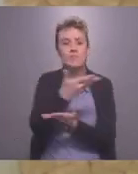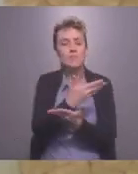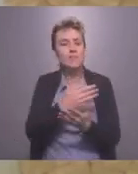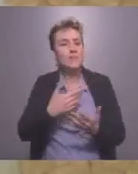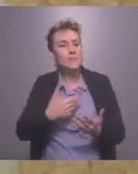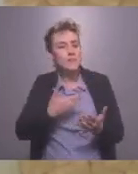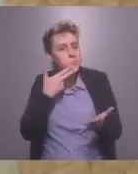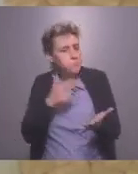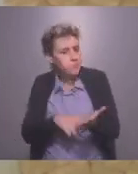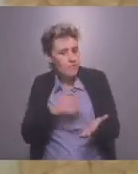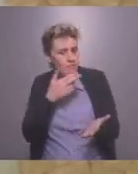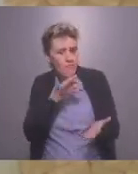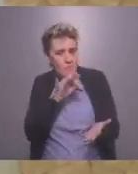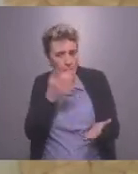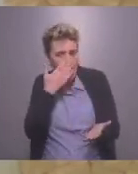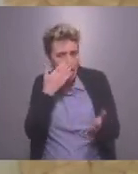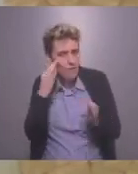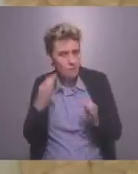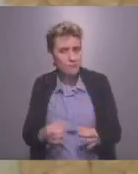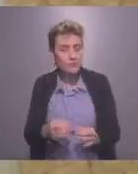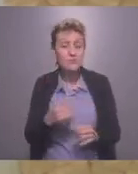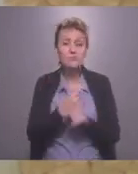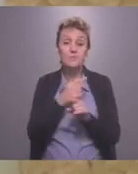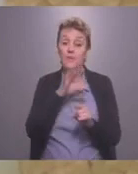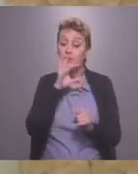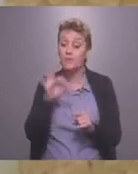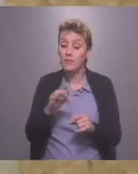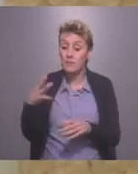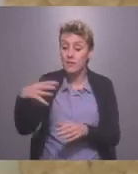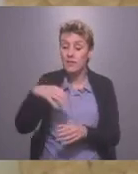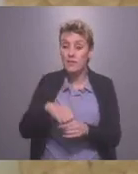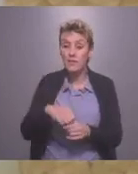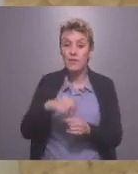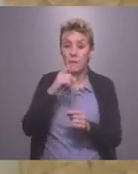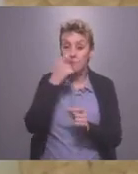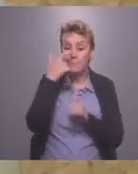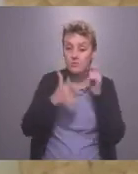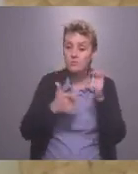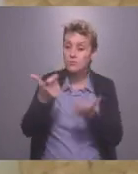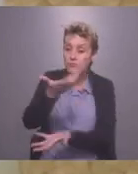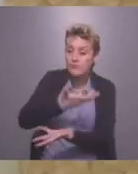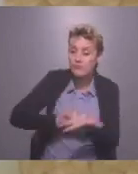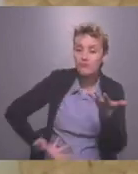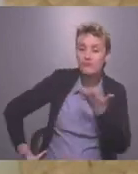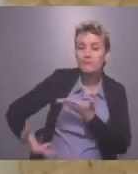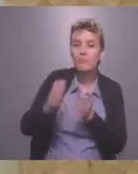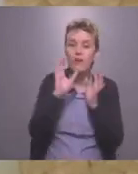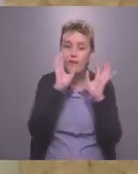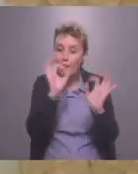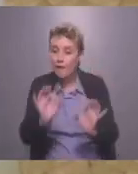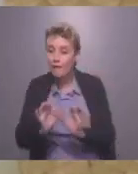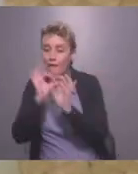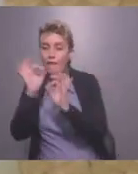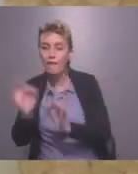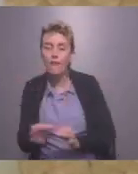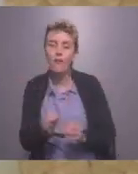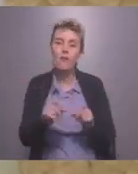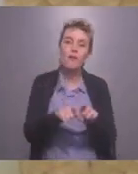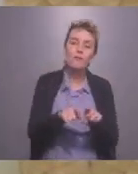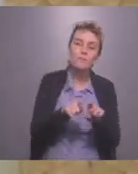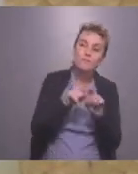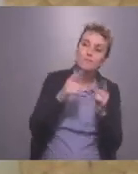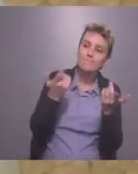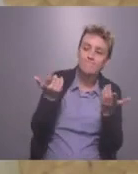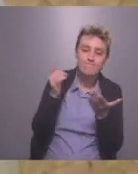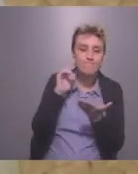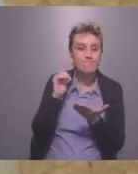família, para que nas famílias se aprenda a cuidar dos outros, a escutar e a perdoar, se